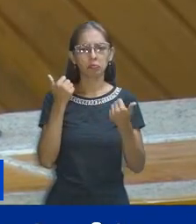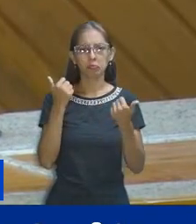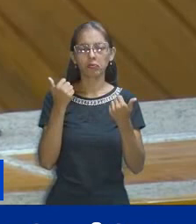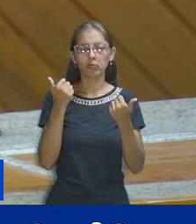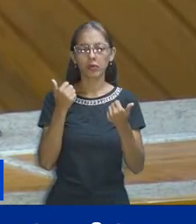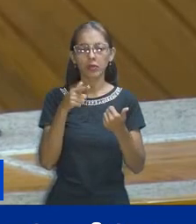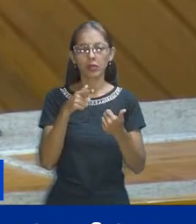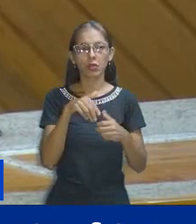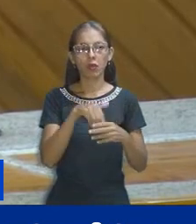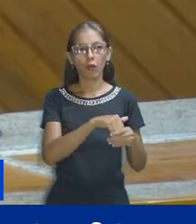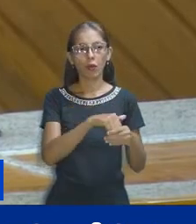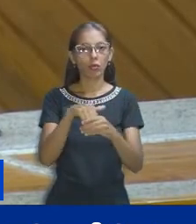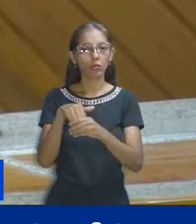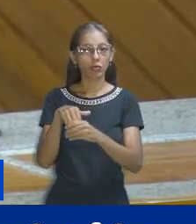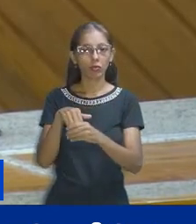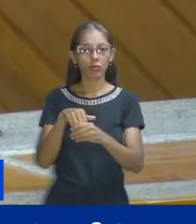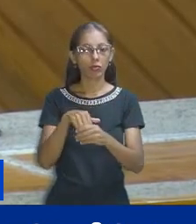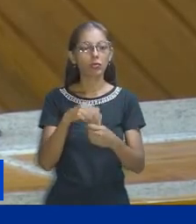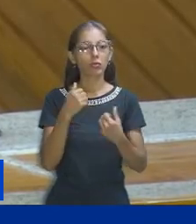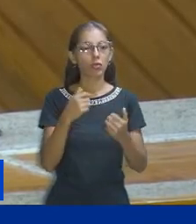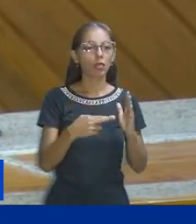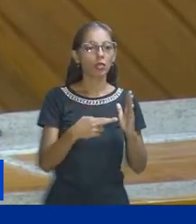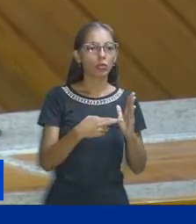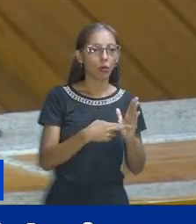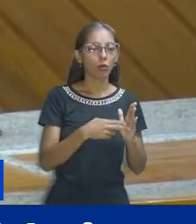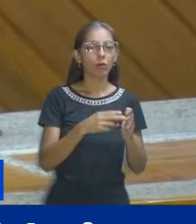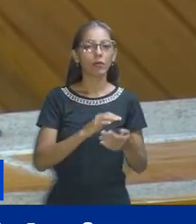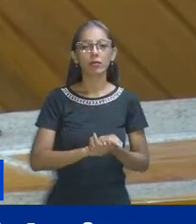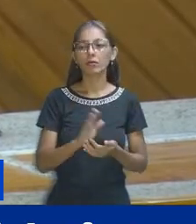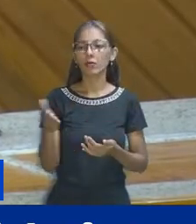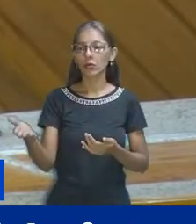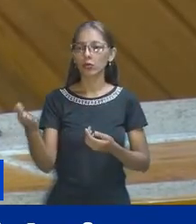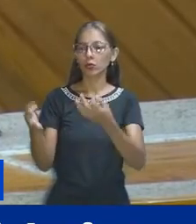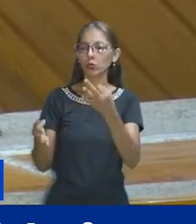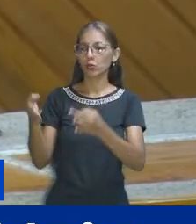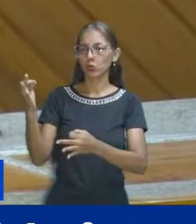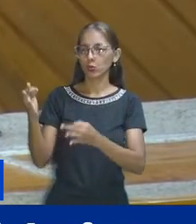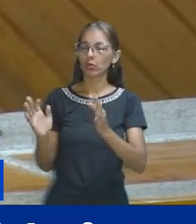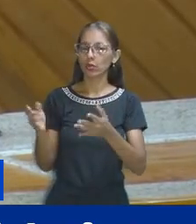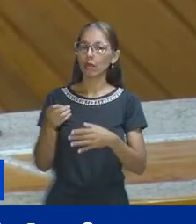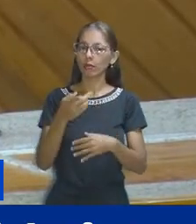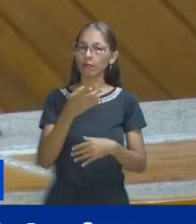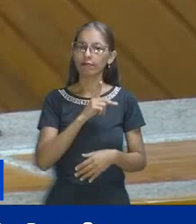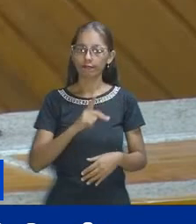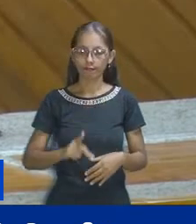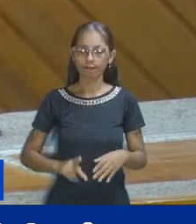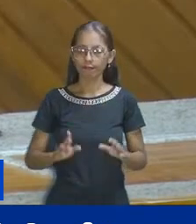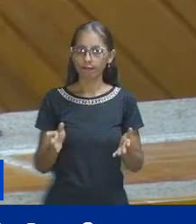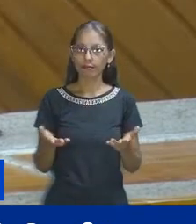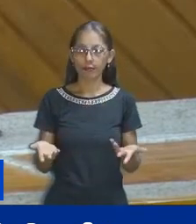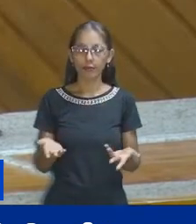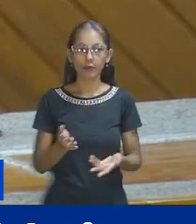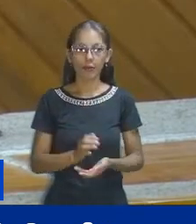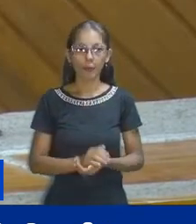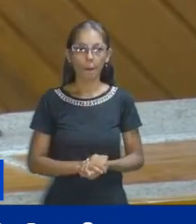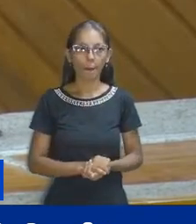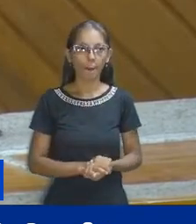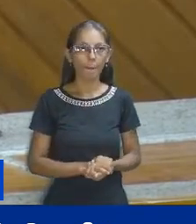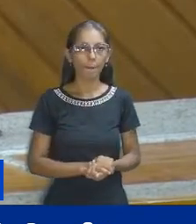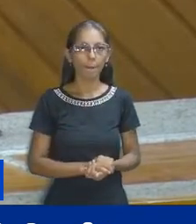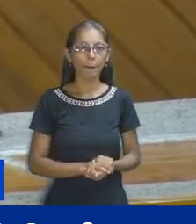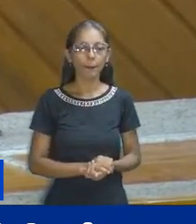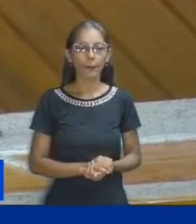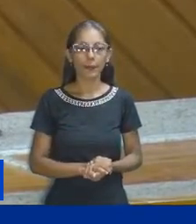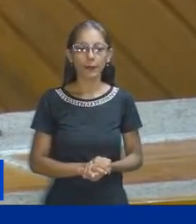o voto de sua excelência, o eminente relator, e também a ponderação feita pelo eminente julgador,